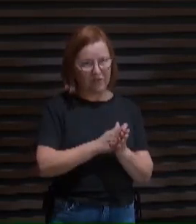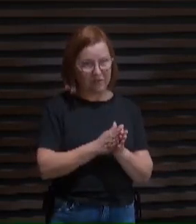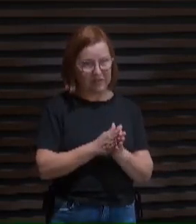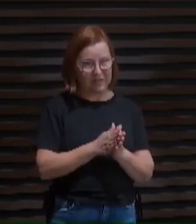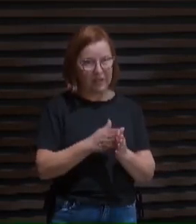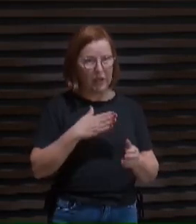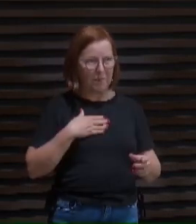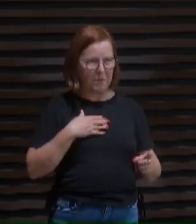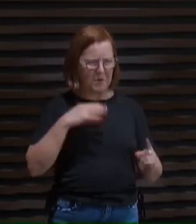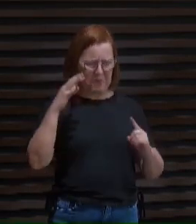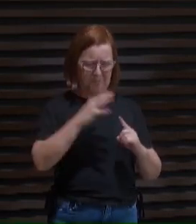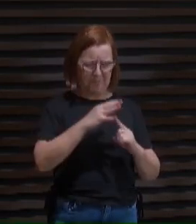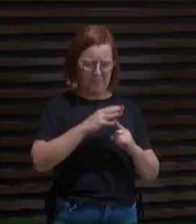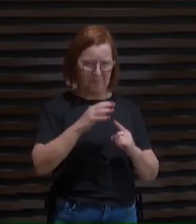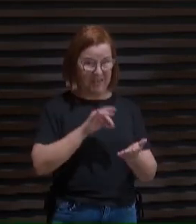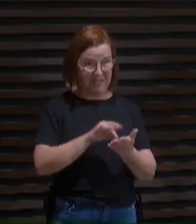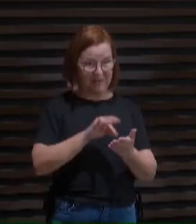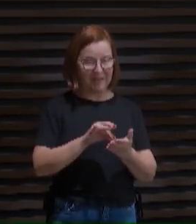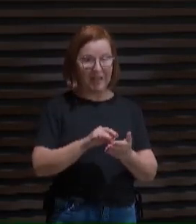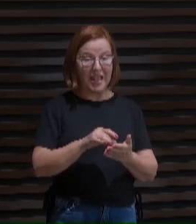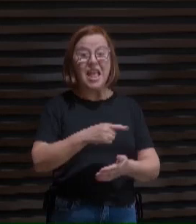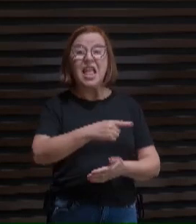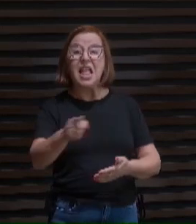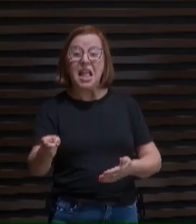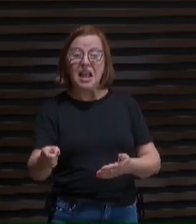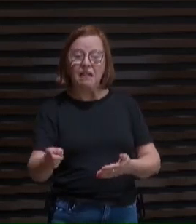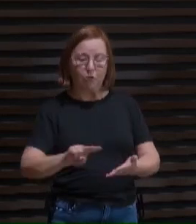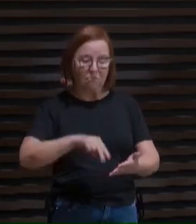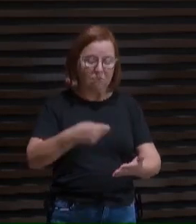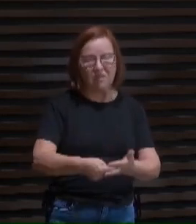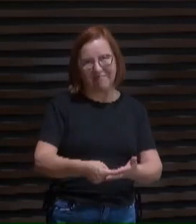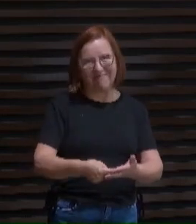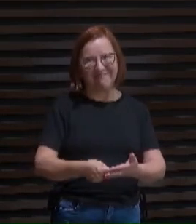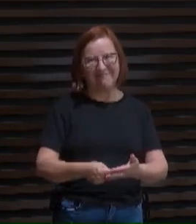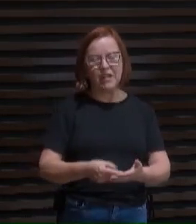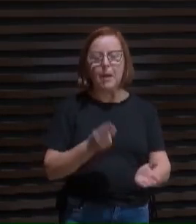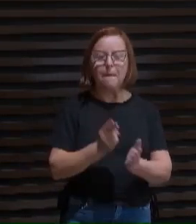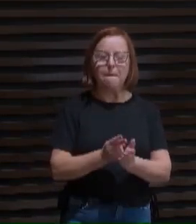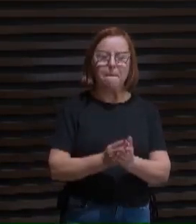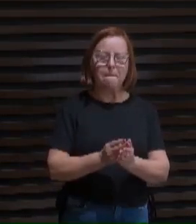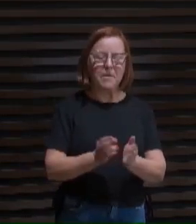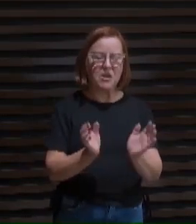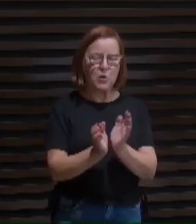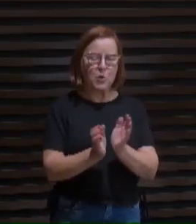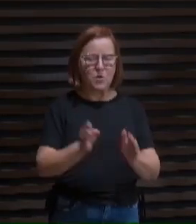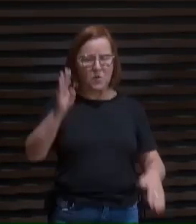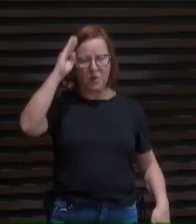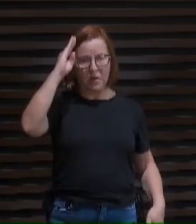opressores e inimigos, eles é que tropeçam e caem. Ainda que um exército se